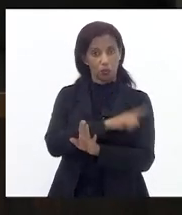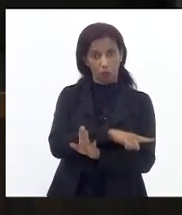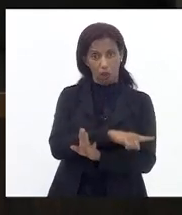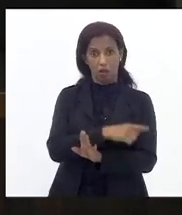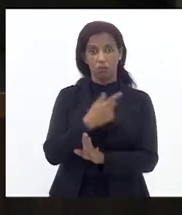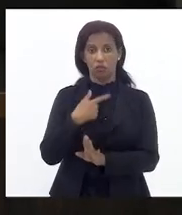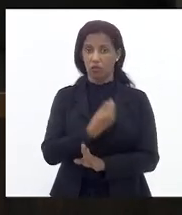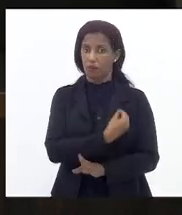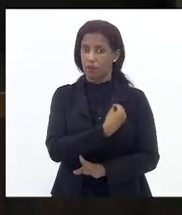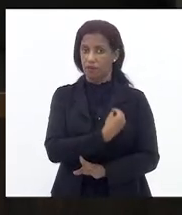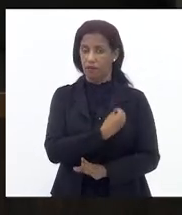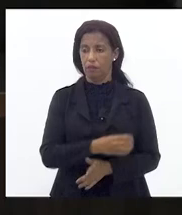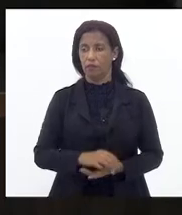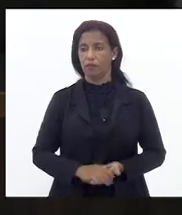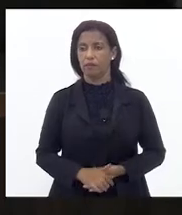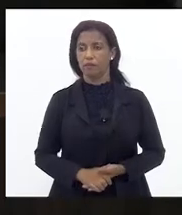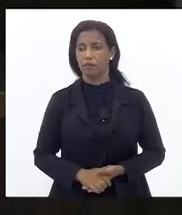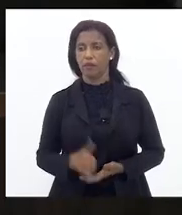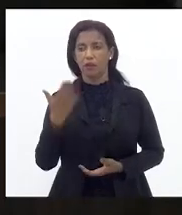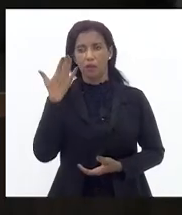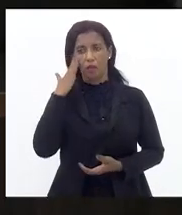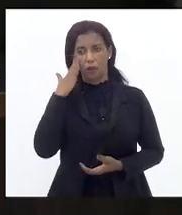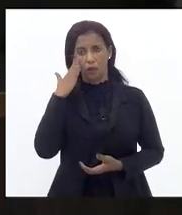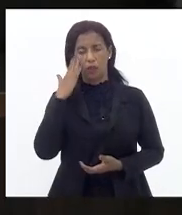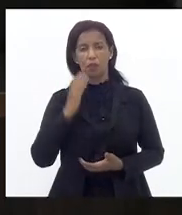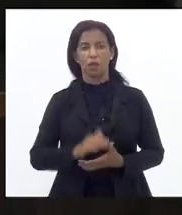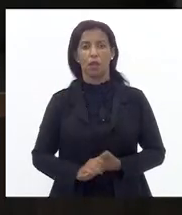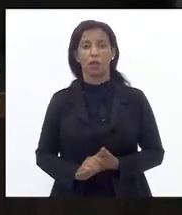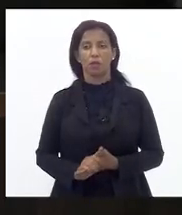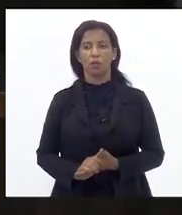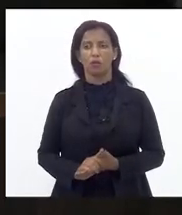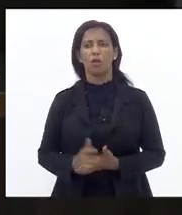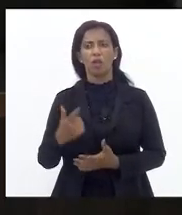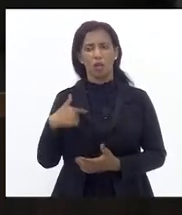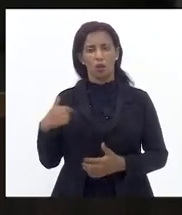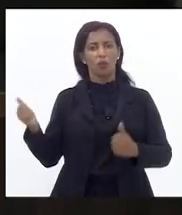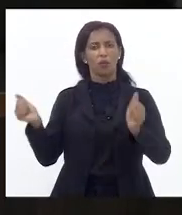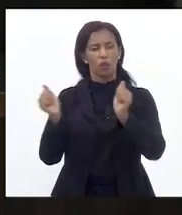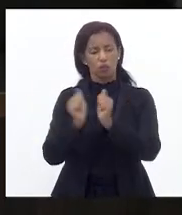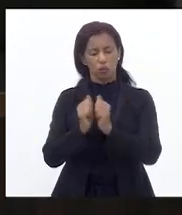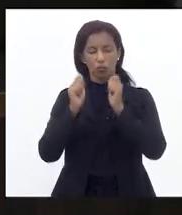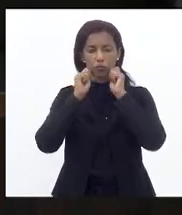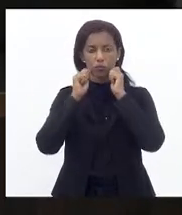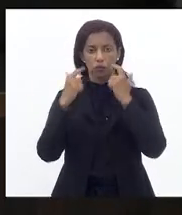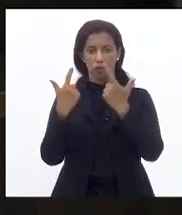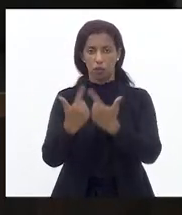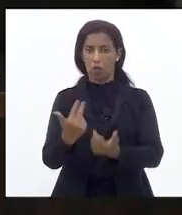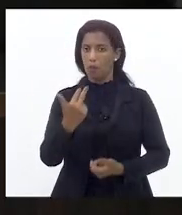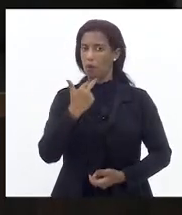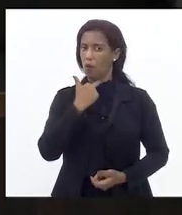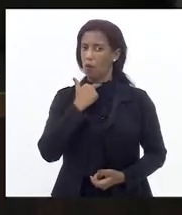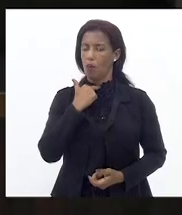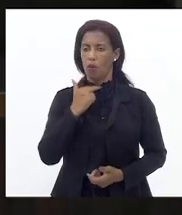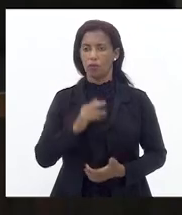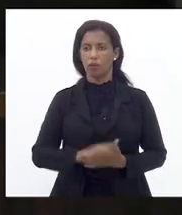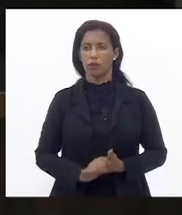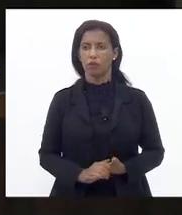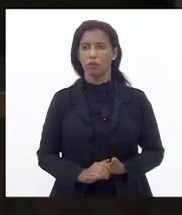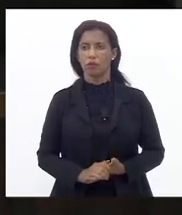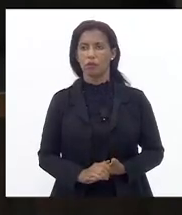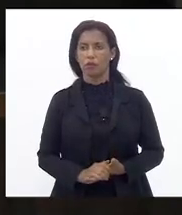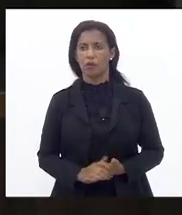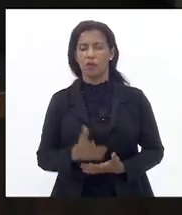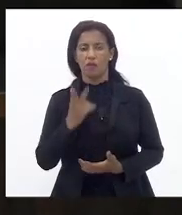oposição e eu entendo as vicissitudes estarei do lado deste Parlamento mas não posso deixar de dizer